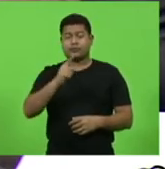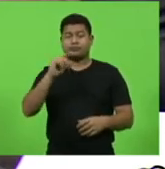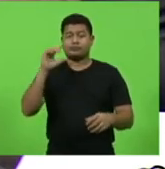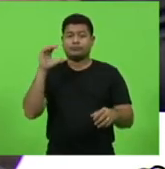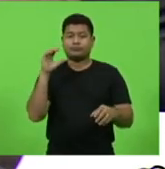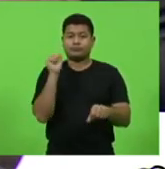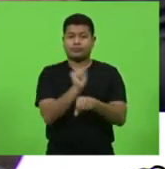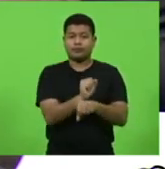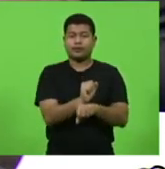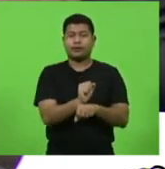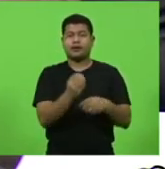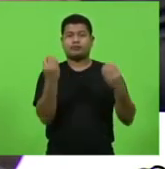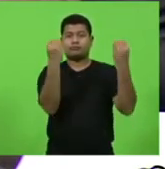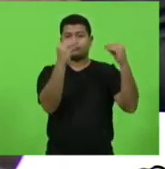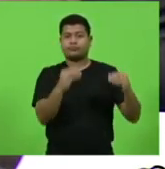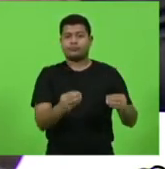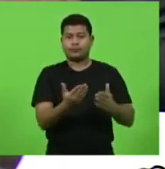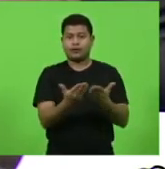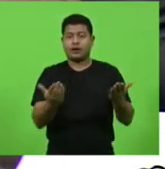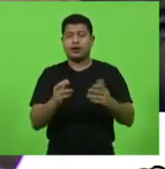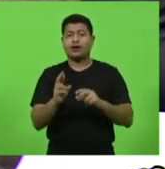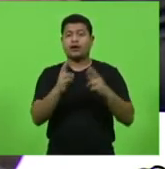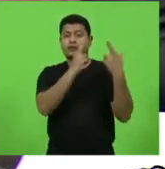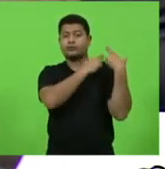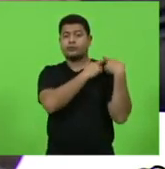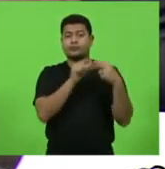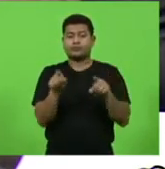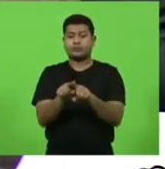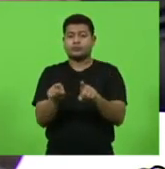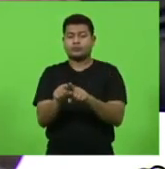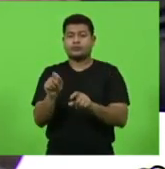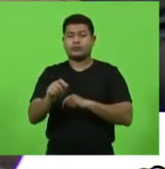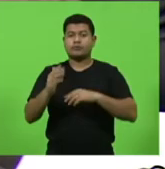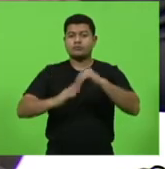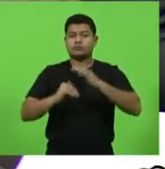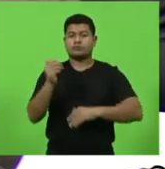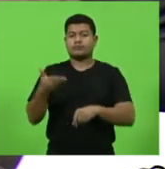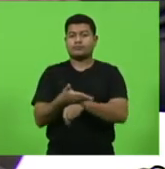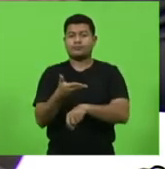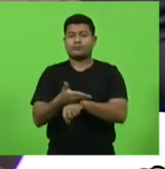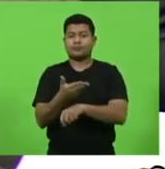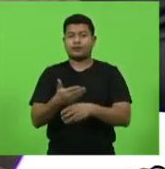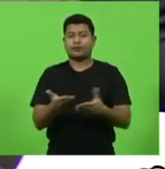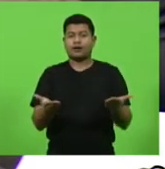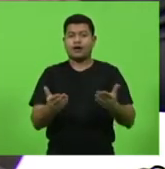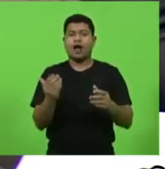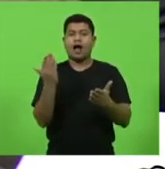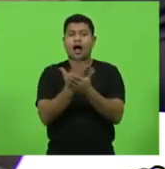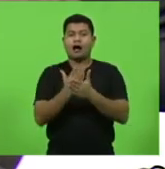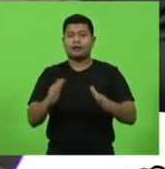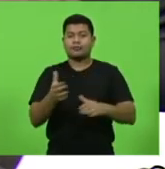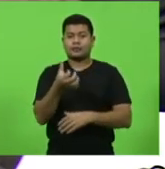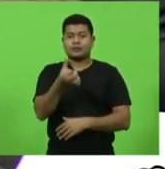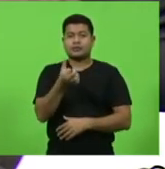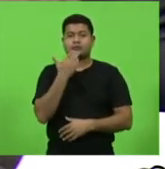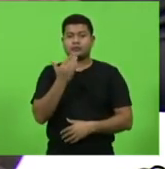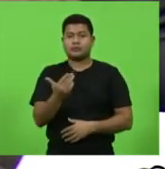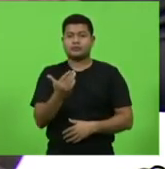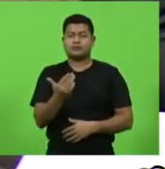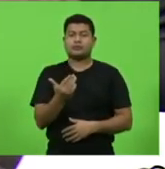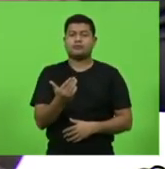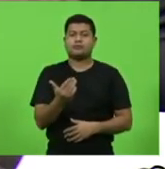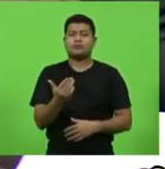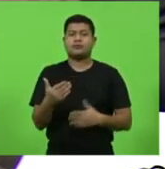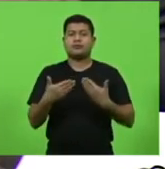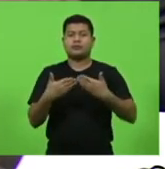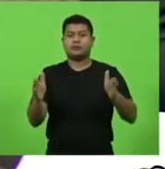ponte Ciro Luz, ela foi responsável também e atuou na força-tarefa, que acabou com 6 pedidos de